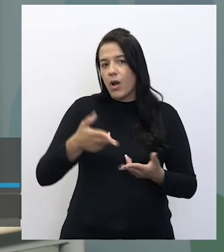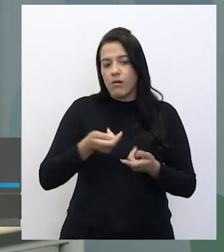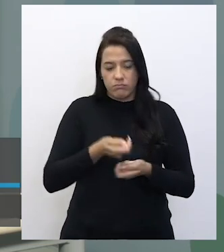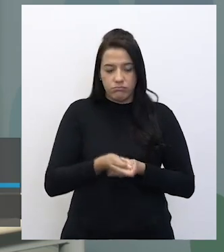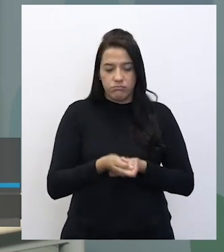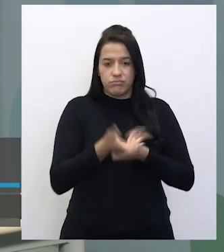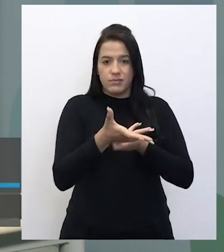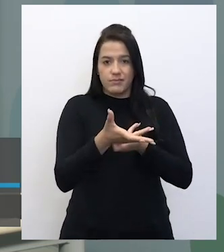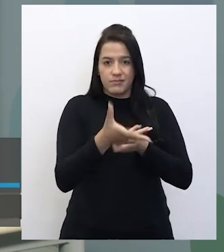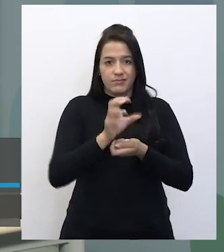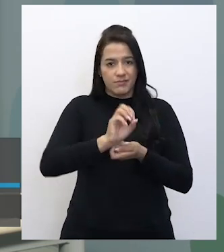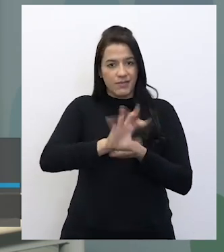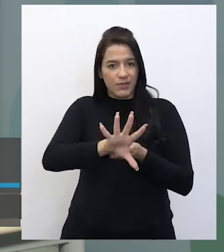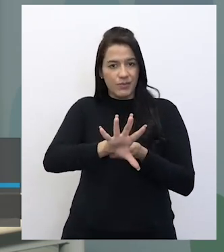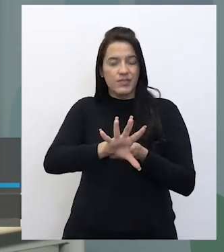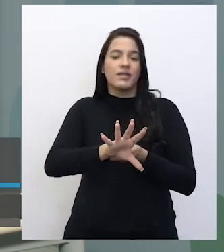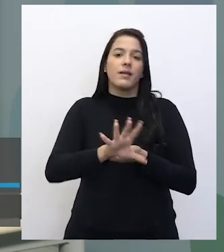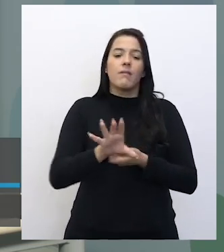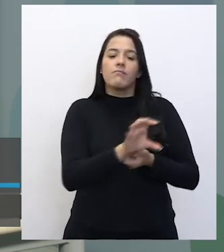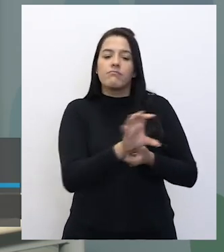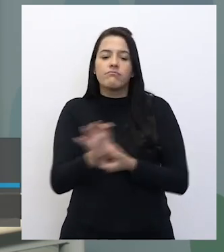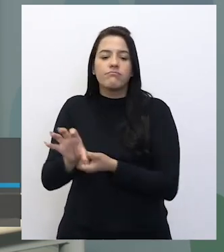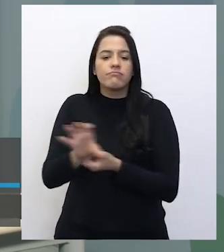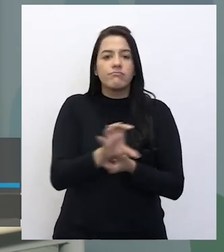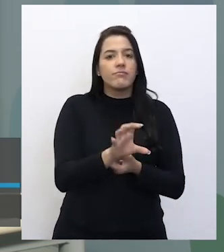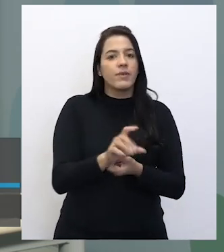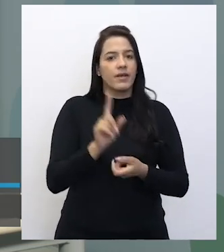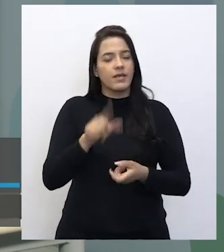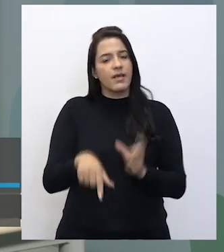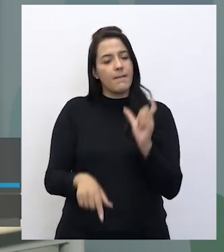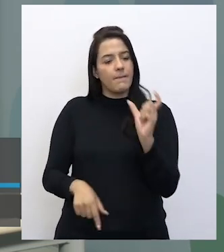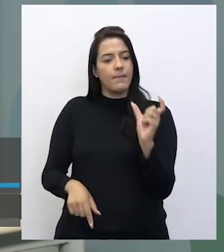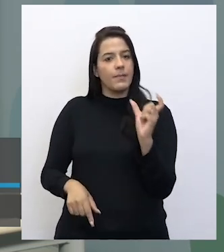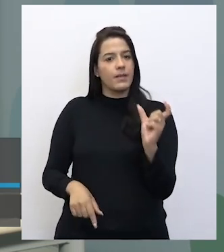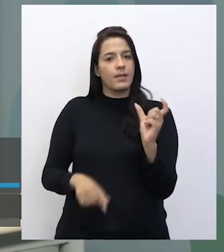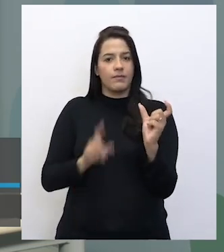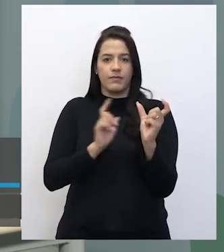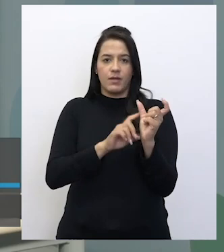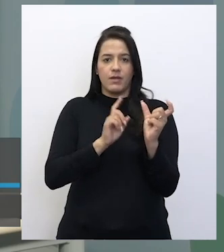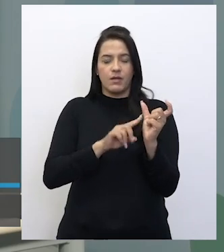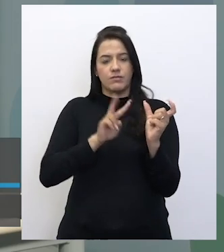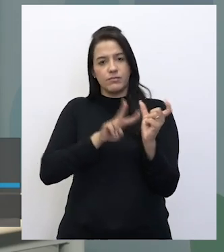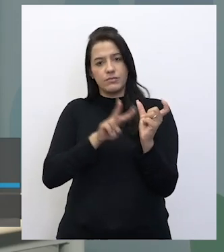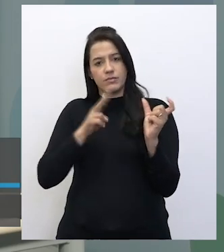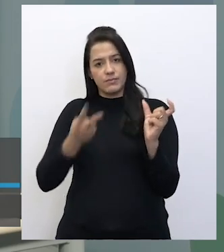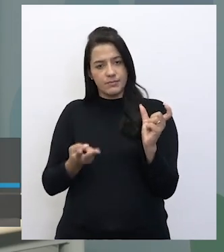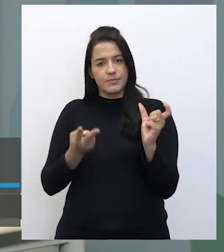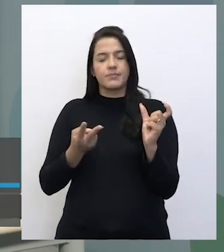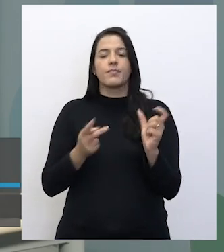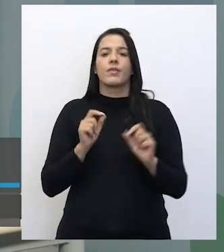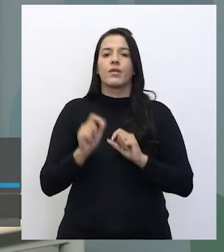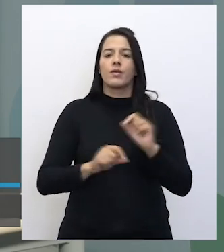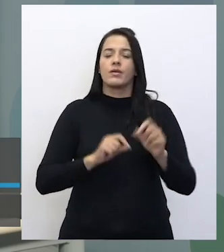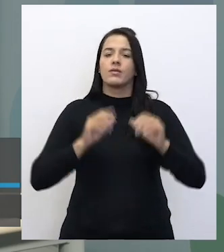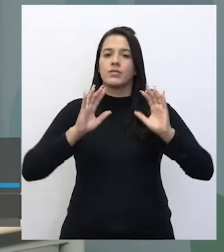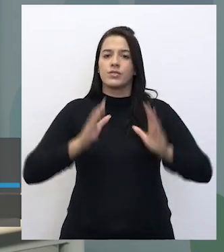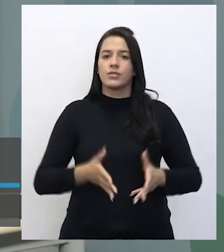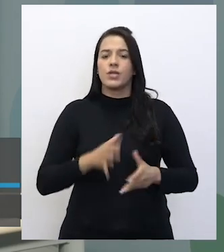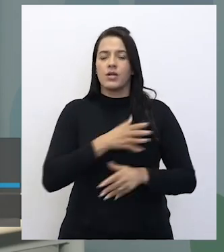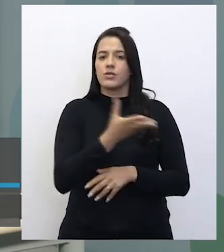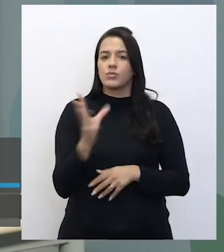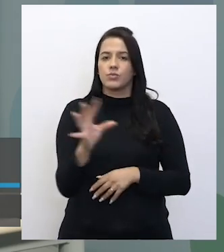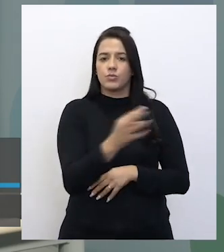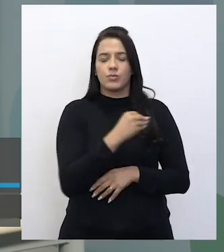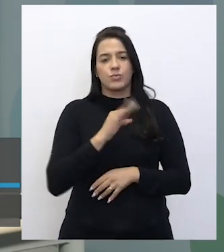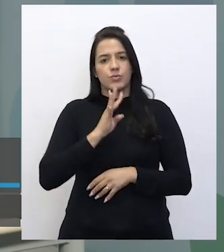nosso trajeto é a etimologia da palavra filosofia, né? Essa etimologia, que é já bastante